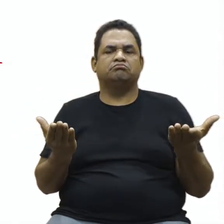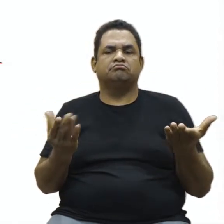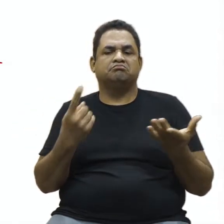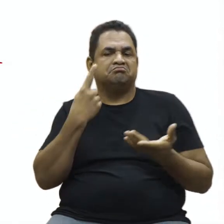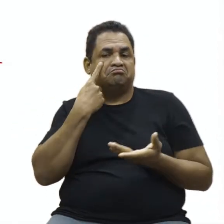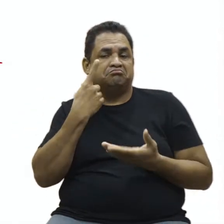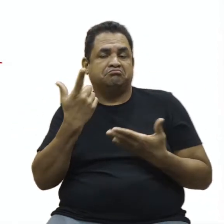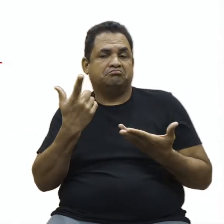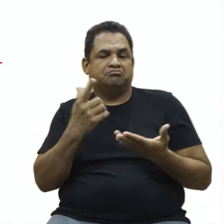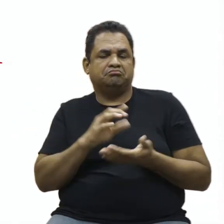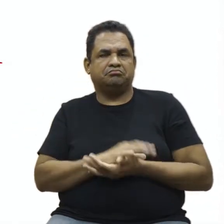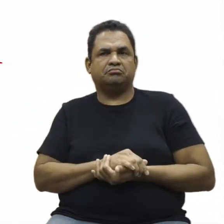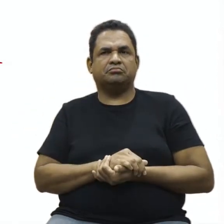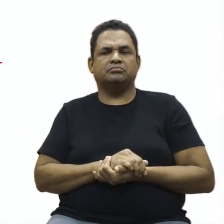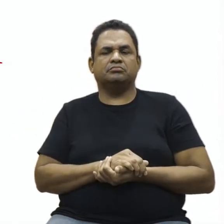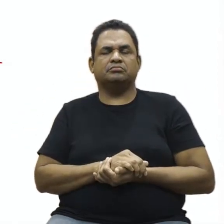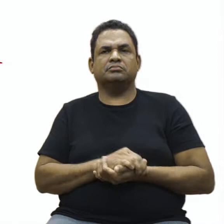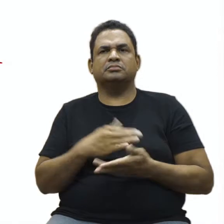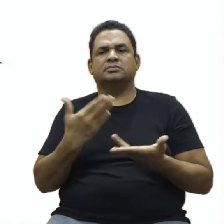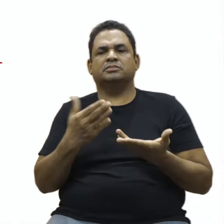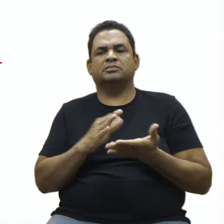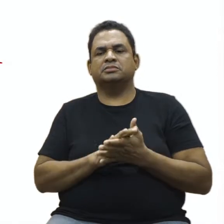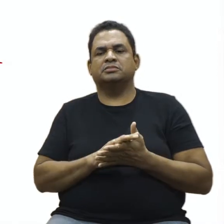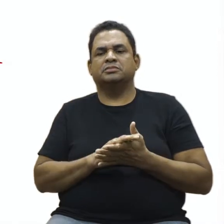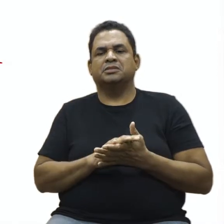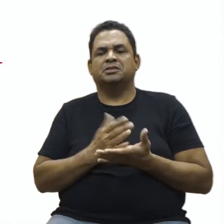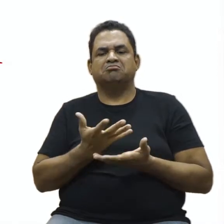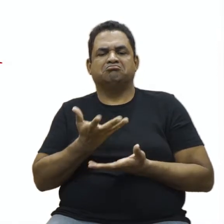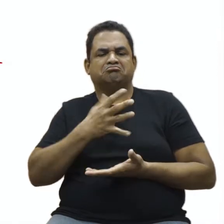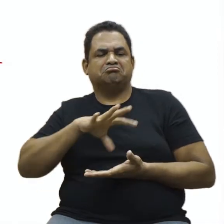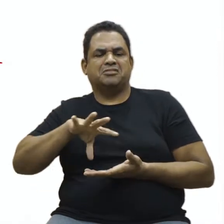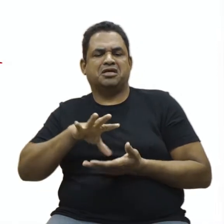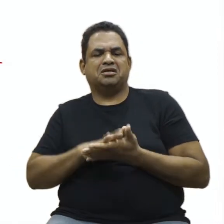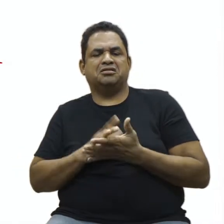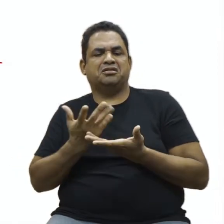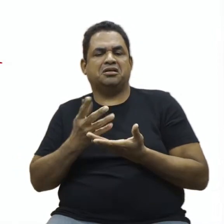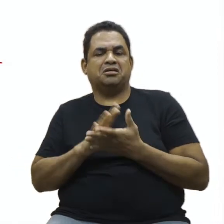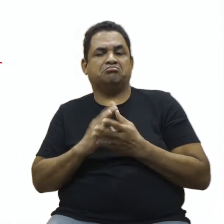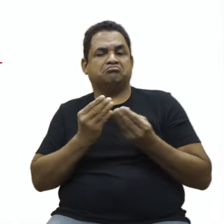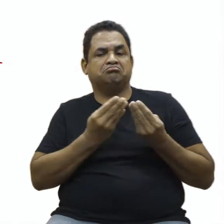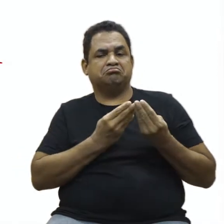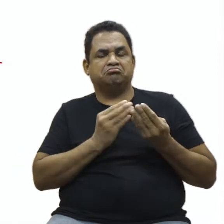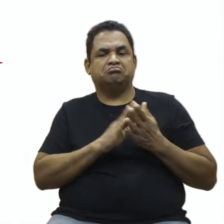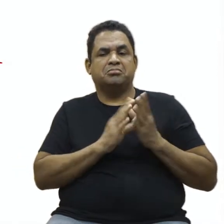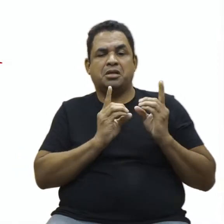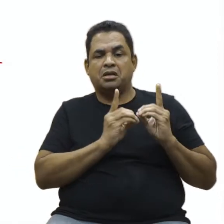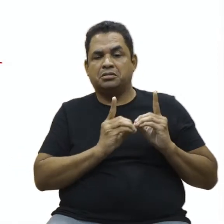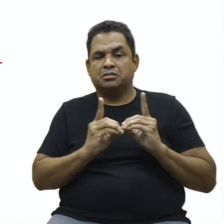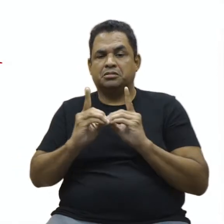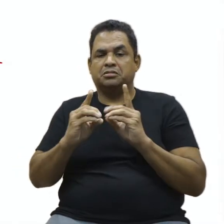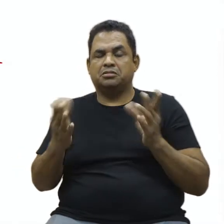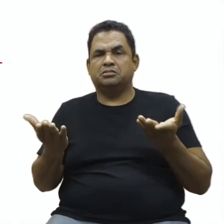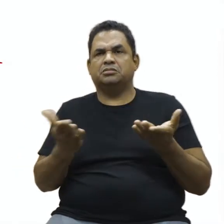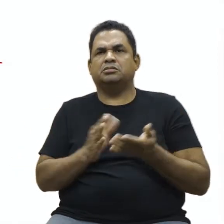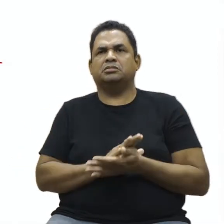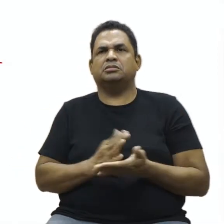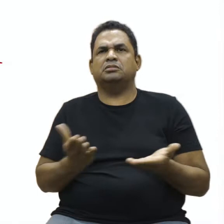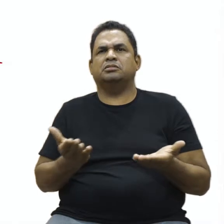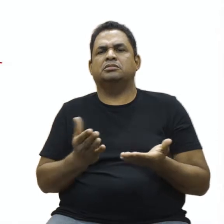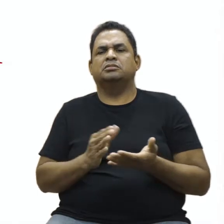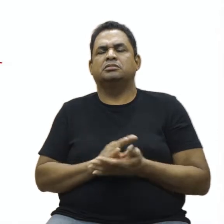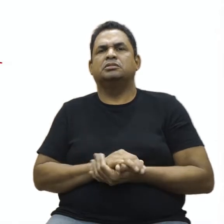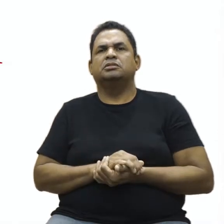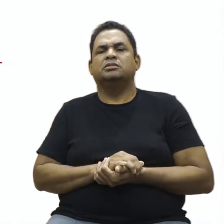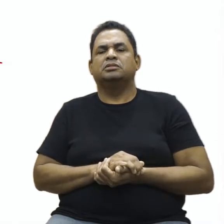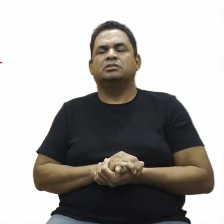não vêm, né, de certa forma, não fazem muita questão de atender a gente. Então, essa participação, ela se faz por meio de pressão mesmo,